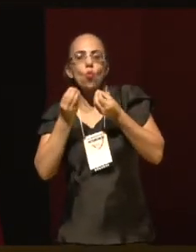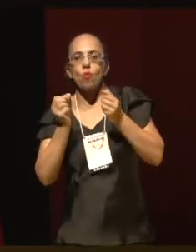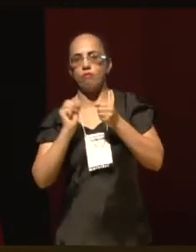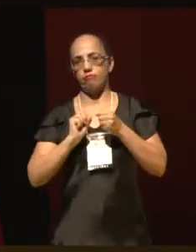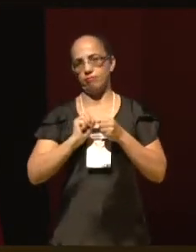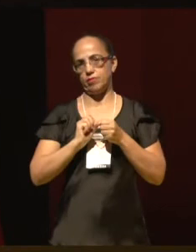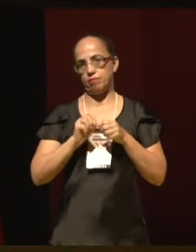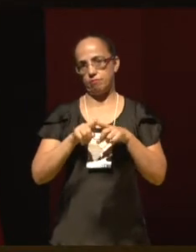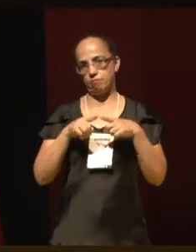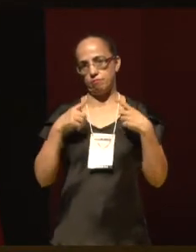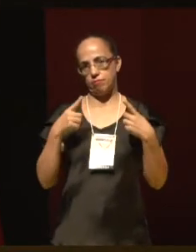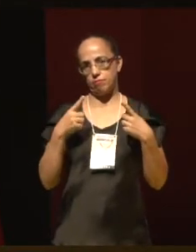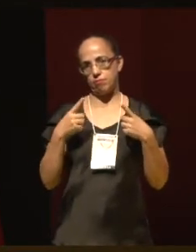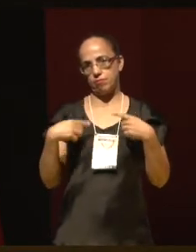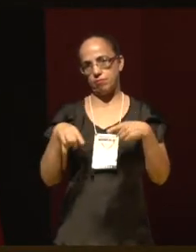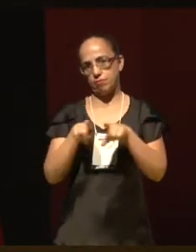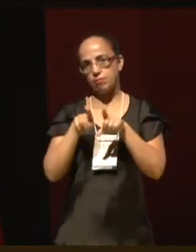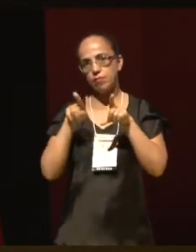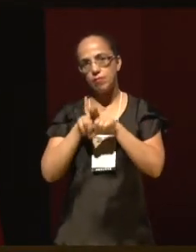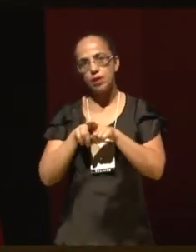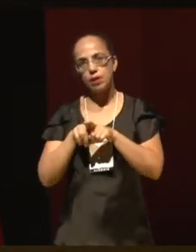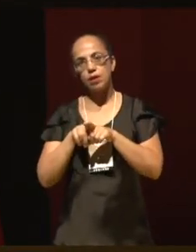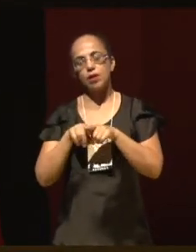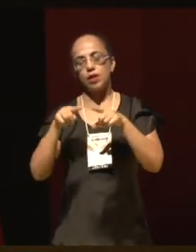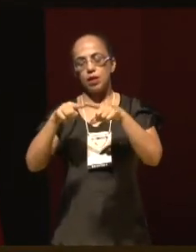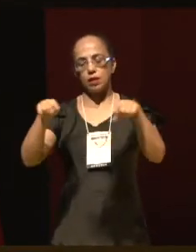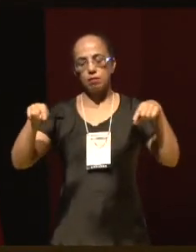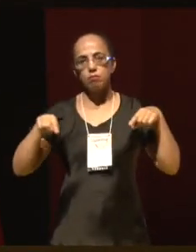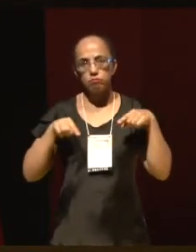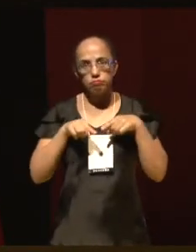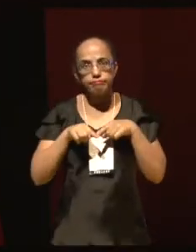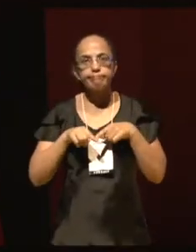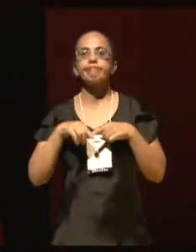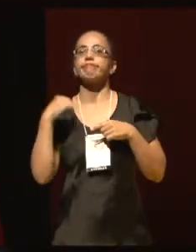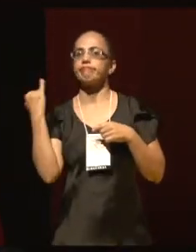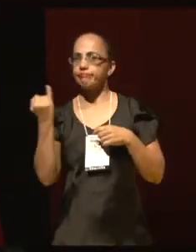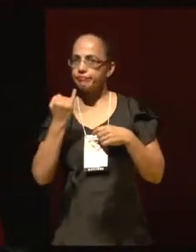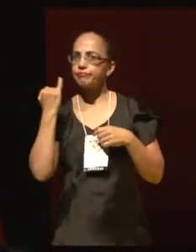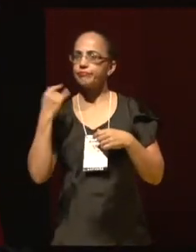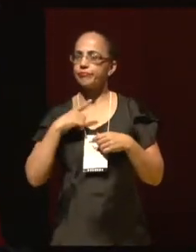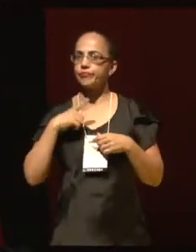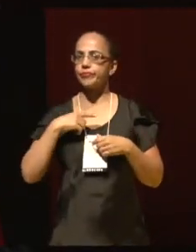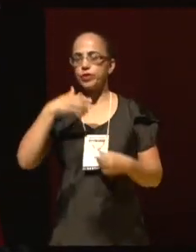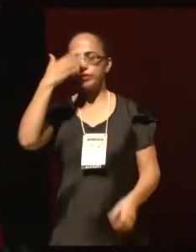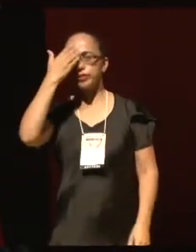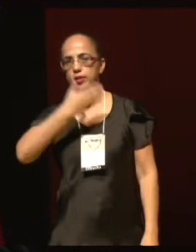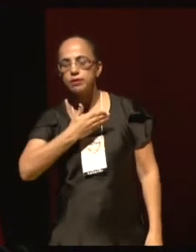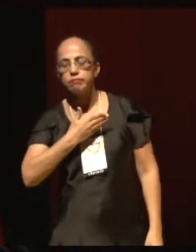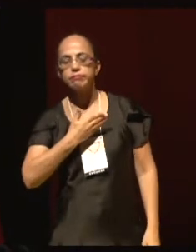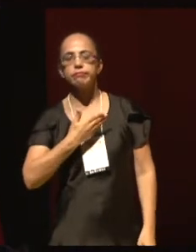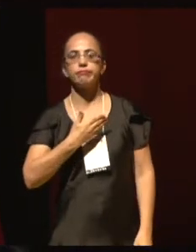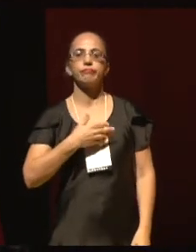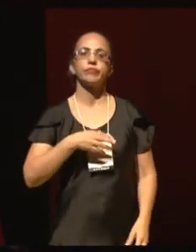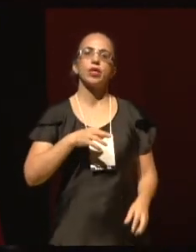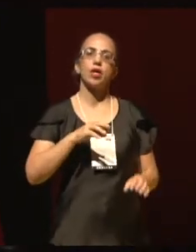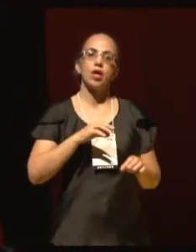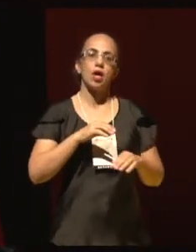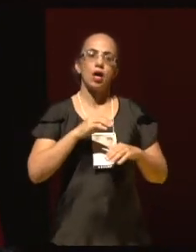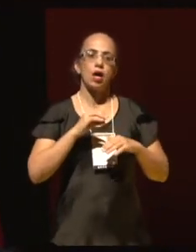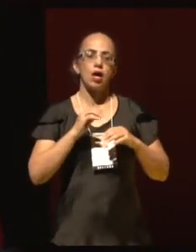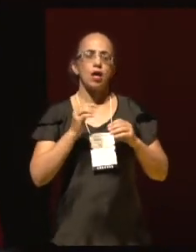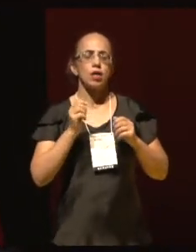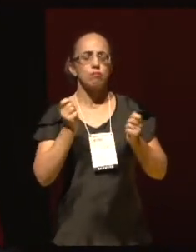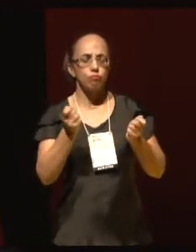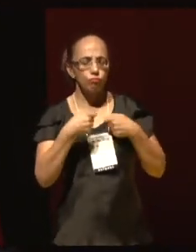Mas também dentro do ambiente é muito importante respeitar as capacidades e limites